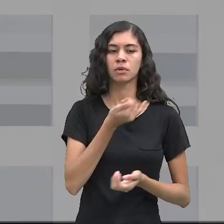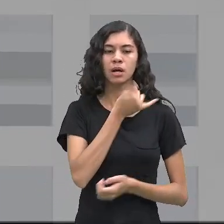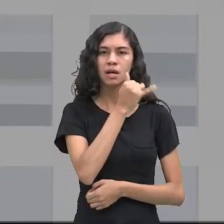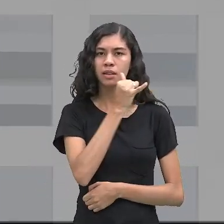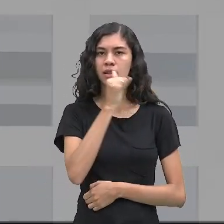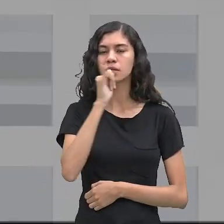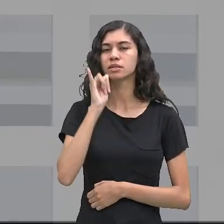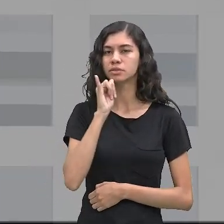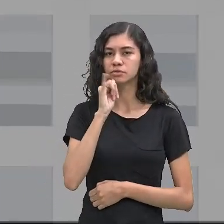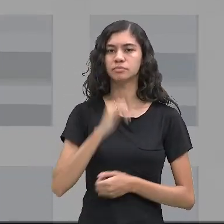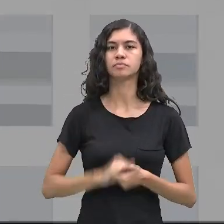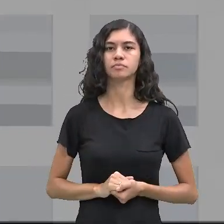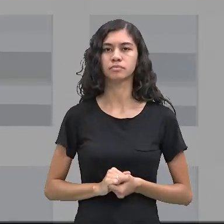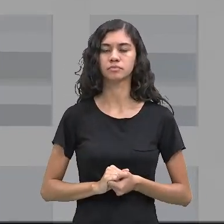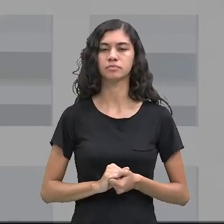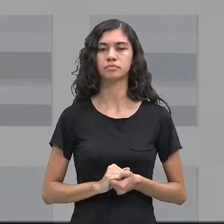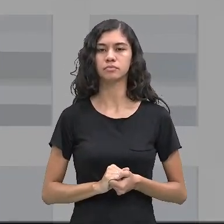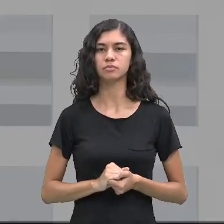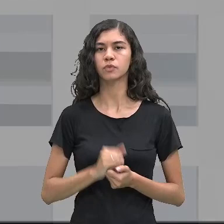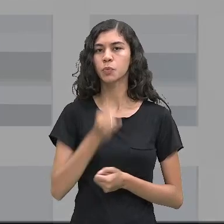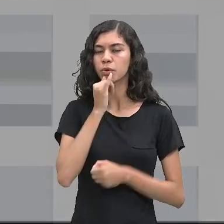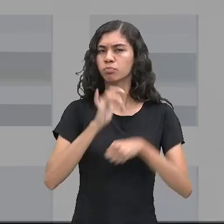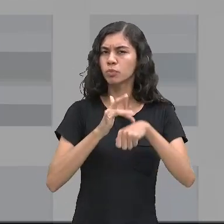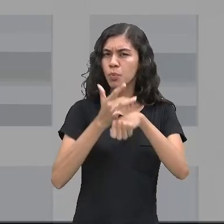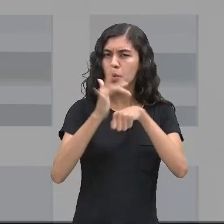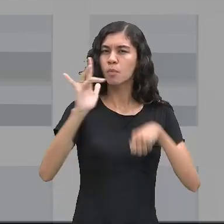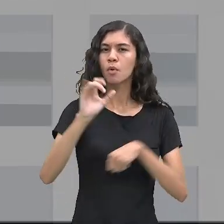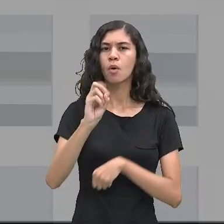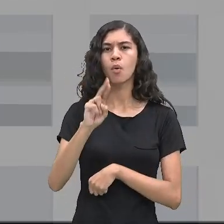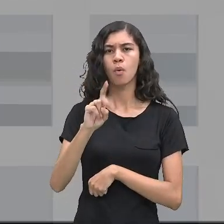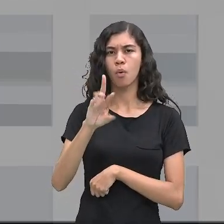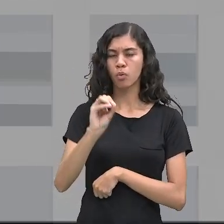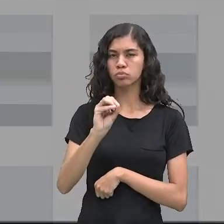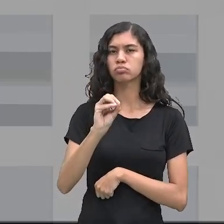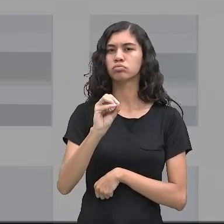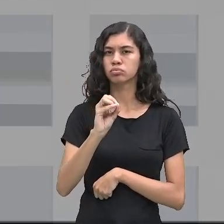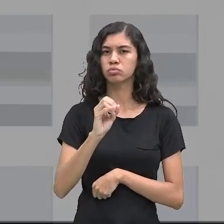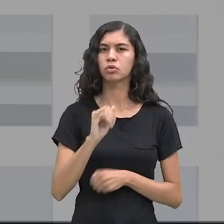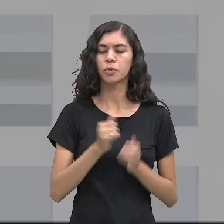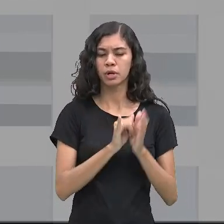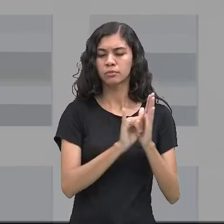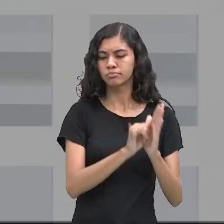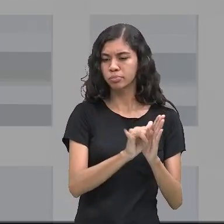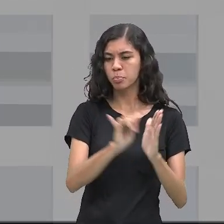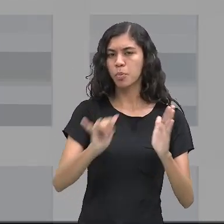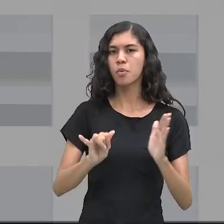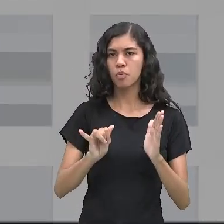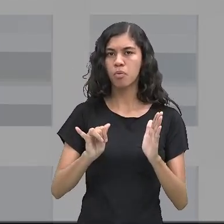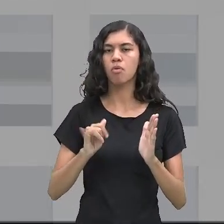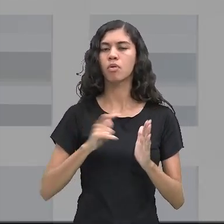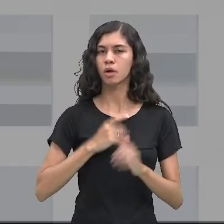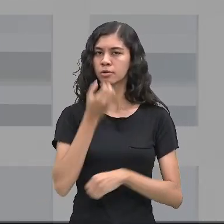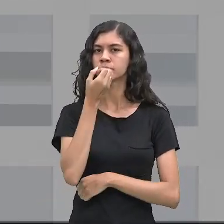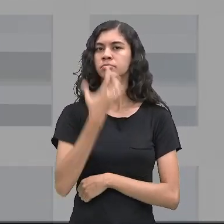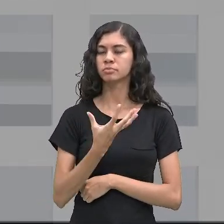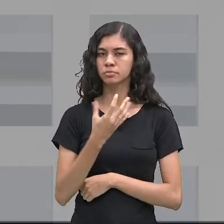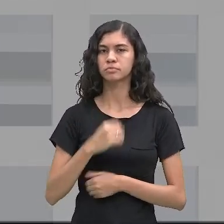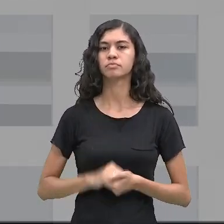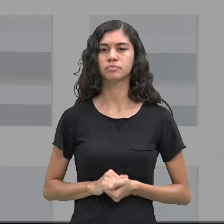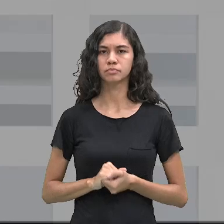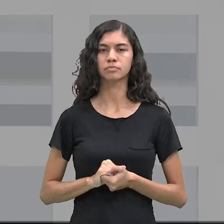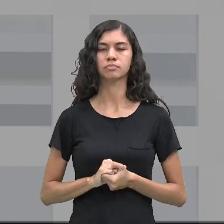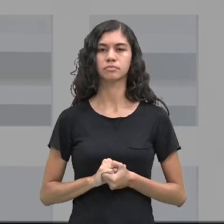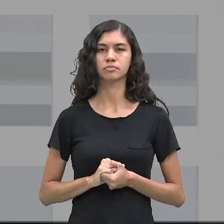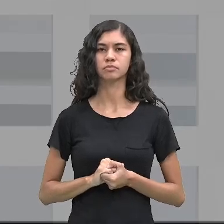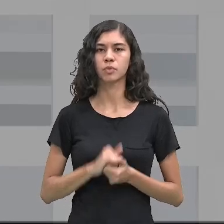baixa. É qual? O ouro, não é? O ouro, ele é um bom condutor de energia elétrica. As dissipações são pequenas, né, no ouro,